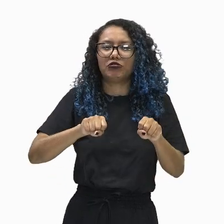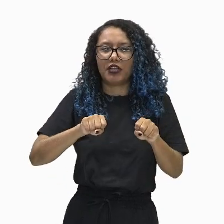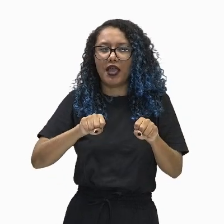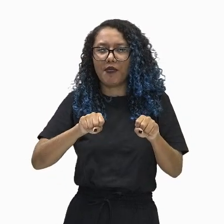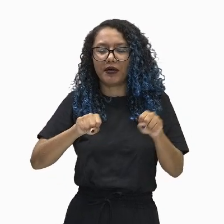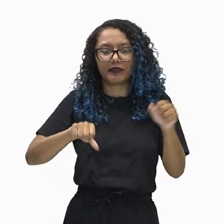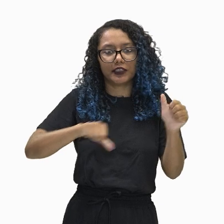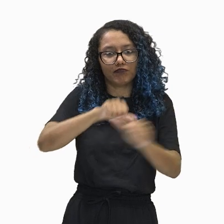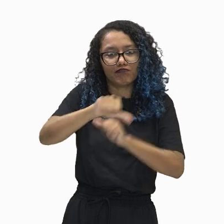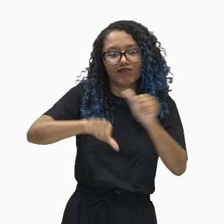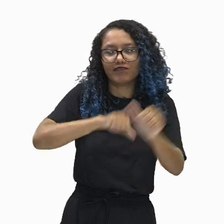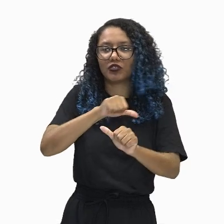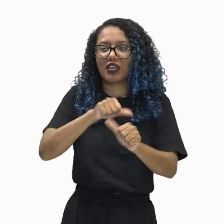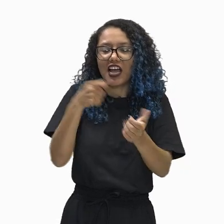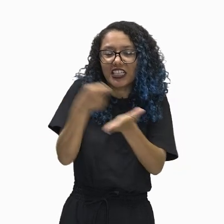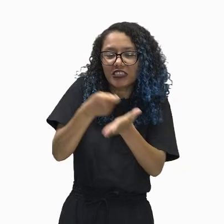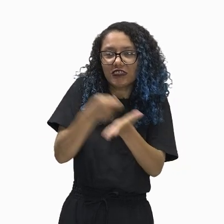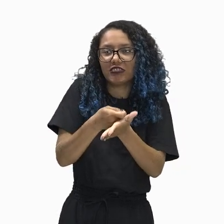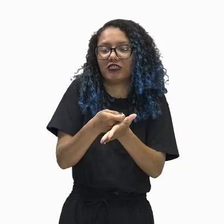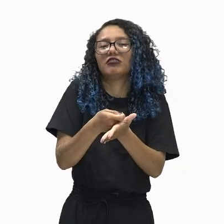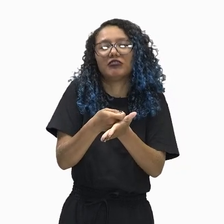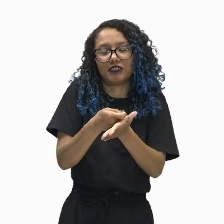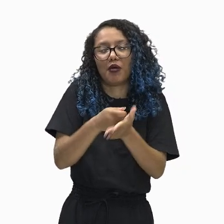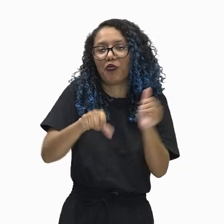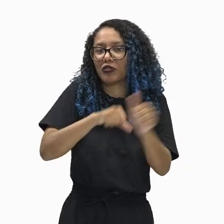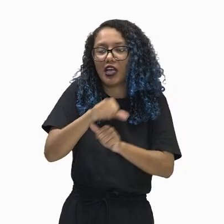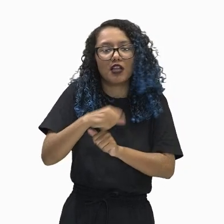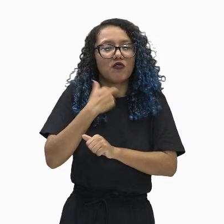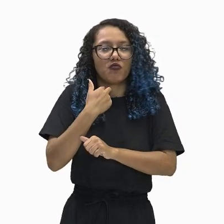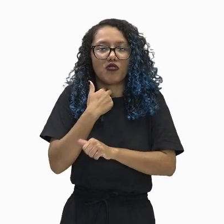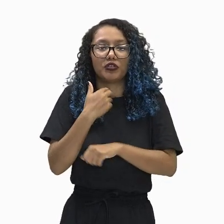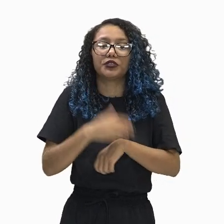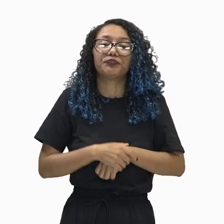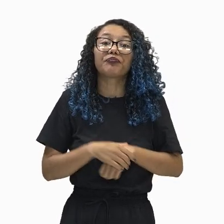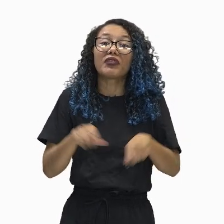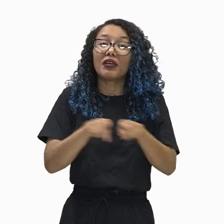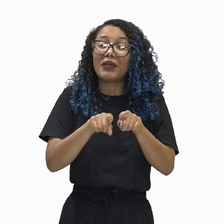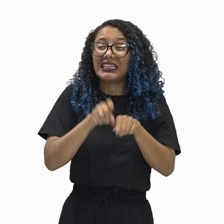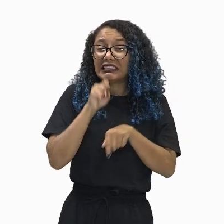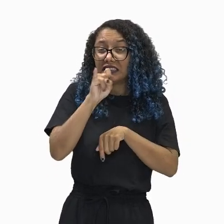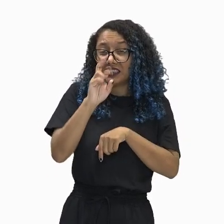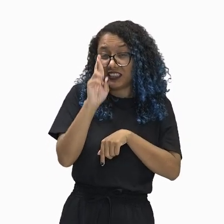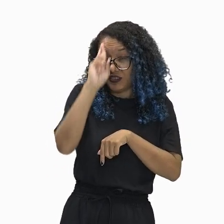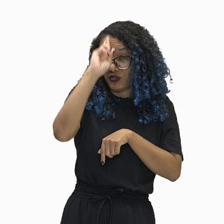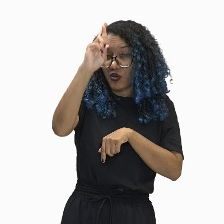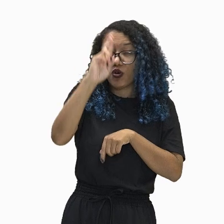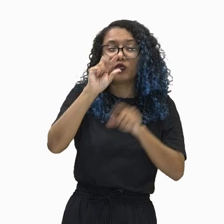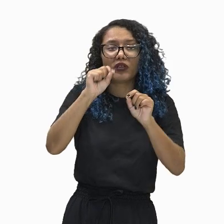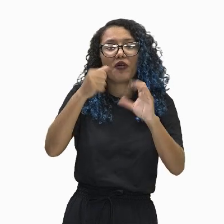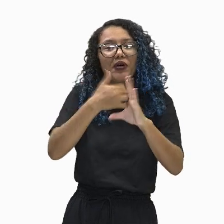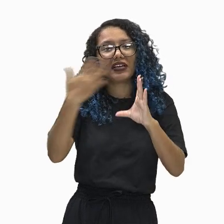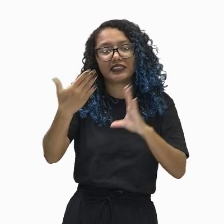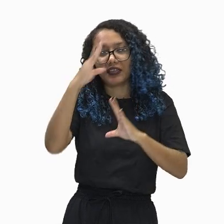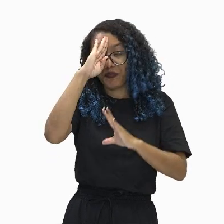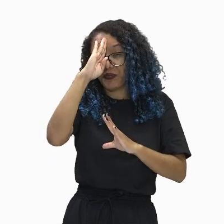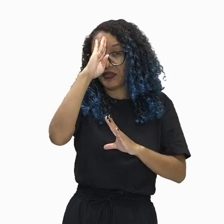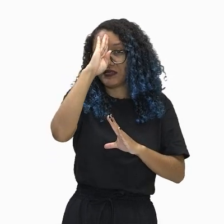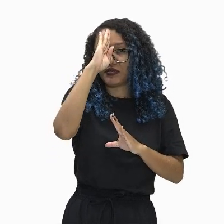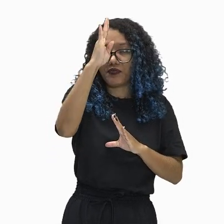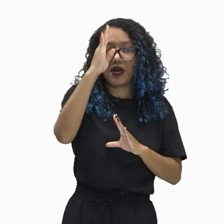condições, tá, gente? Ser ou não dono de terras era fator que definia o lugar do indivíduo na